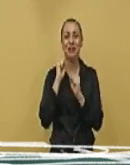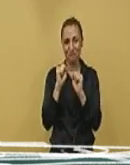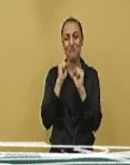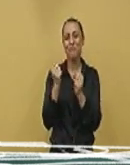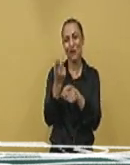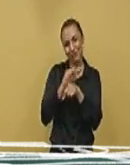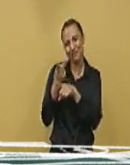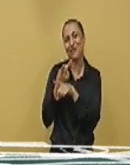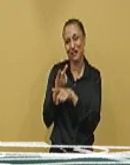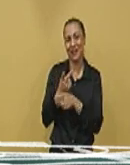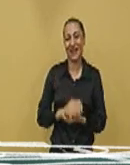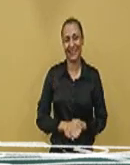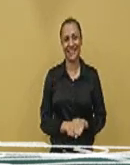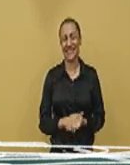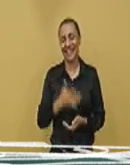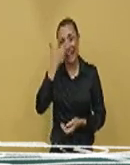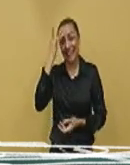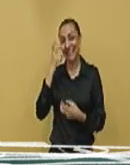amor.